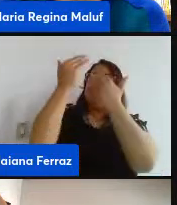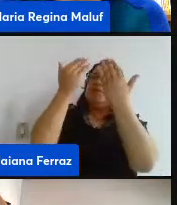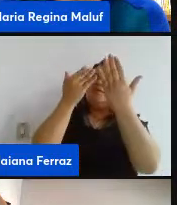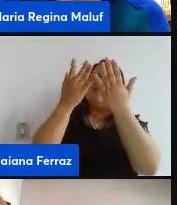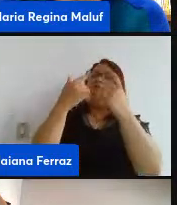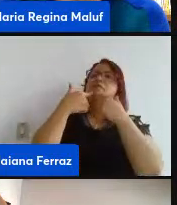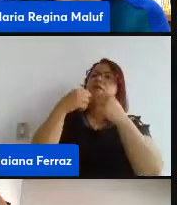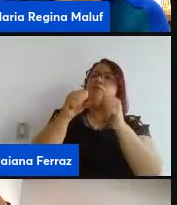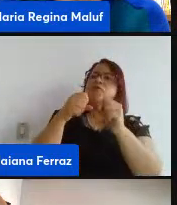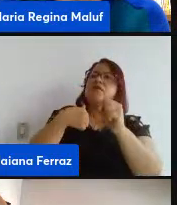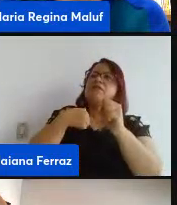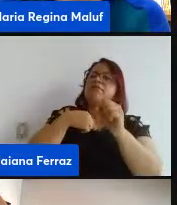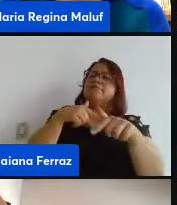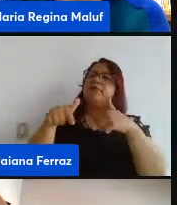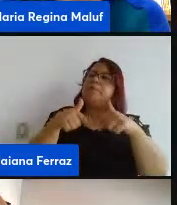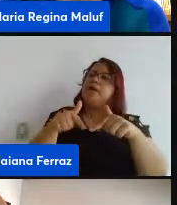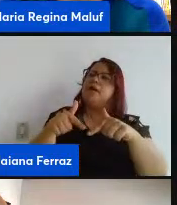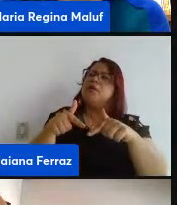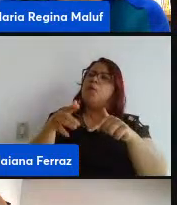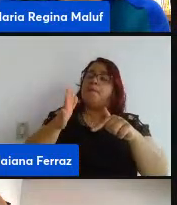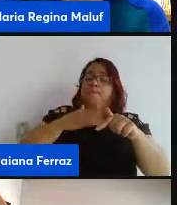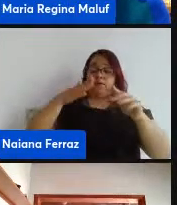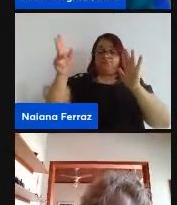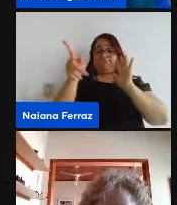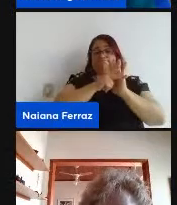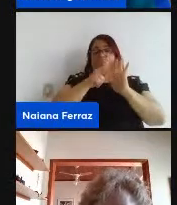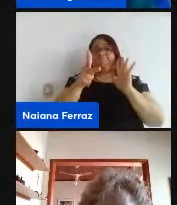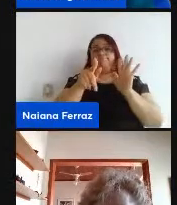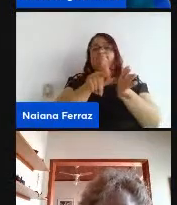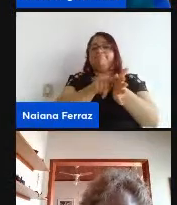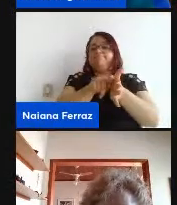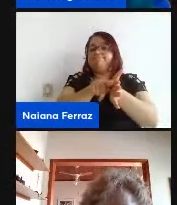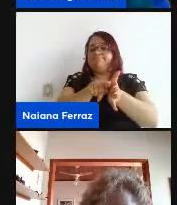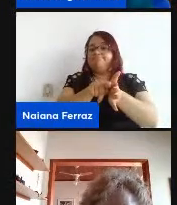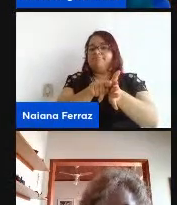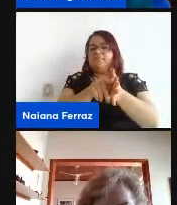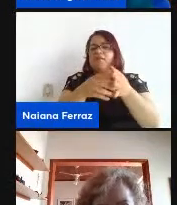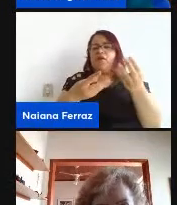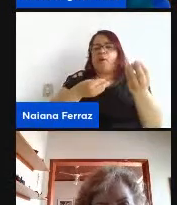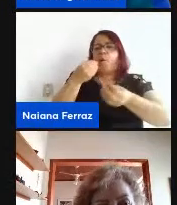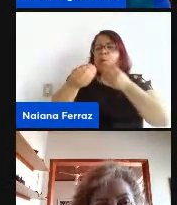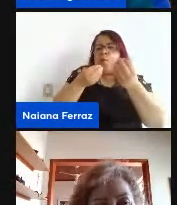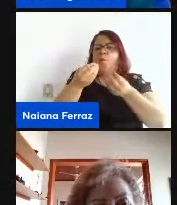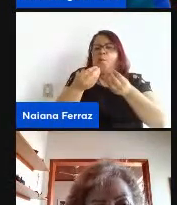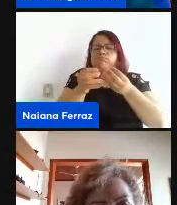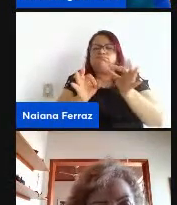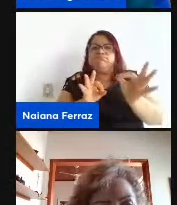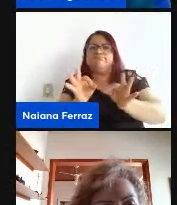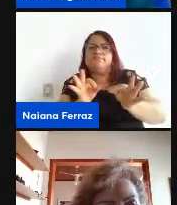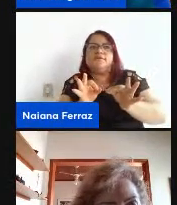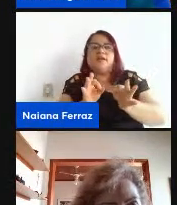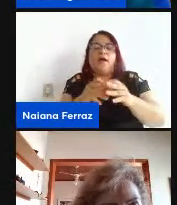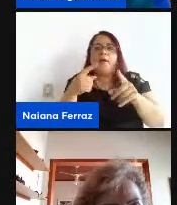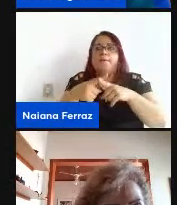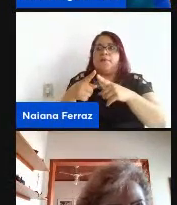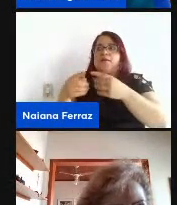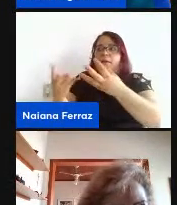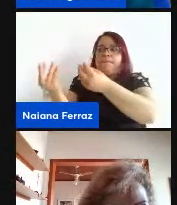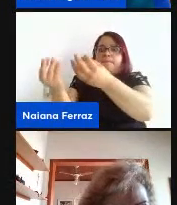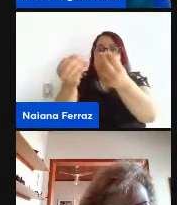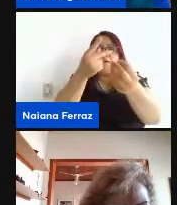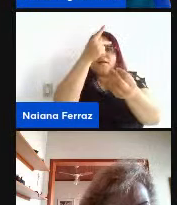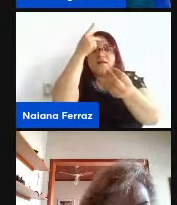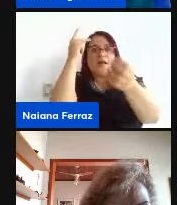trabalho, o meu próprio trabalho no meio dessa mesa, né, e com tanta gente boa, e também